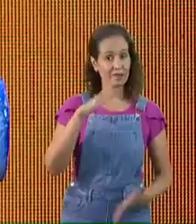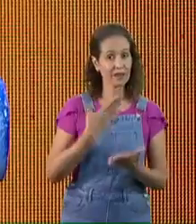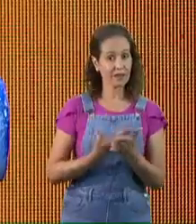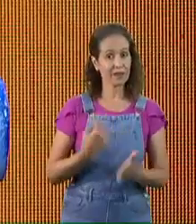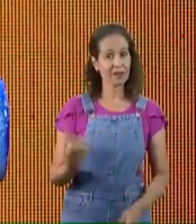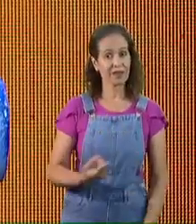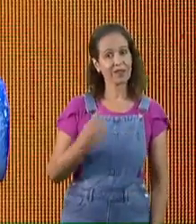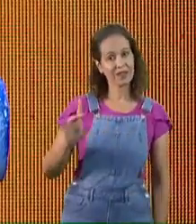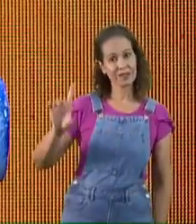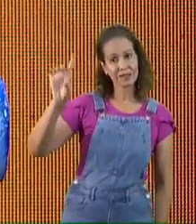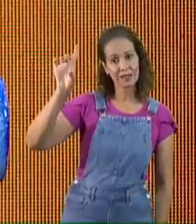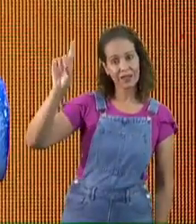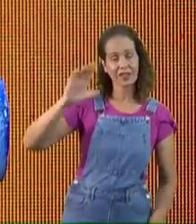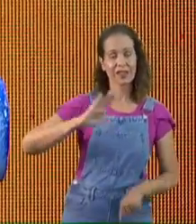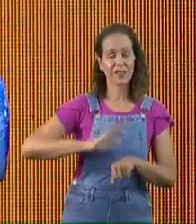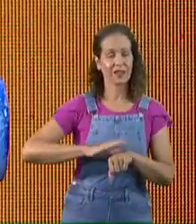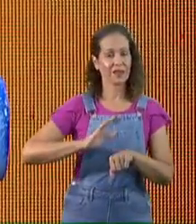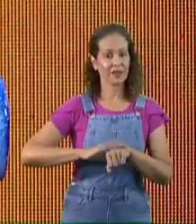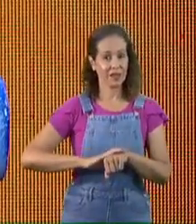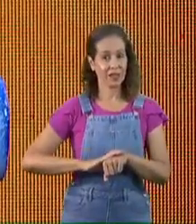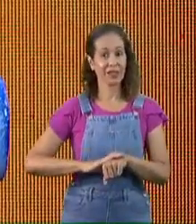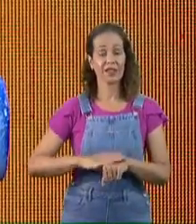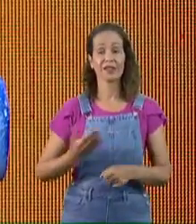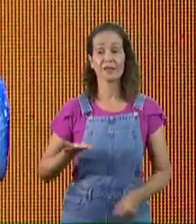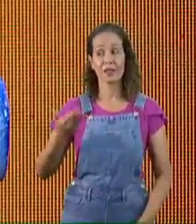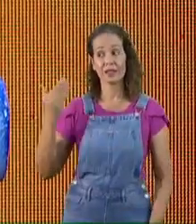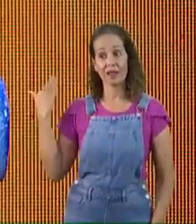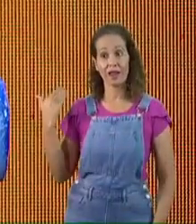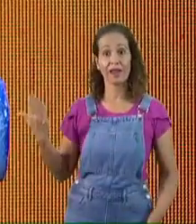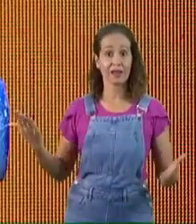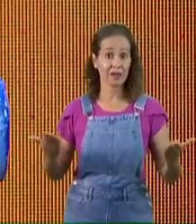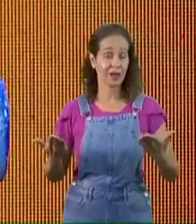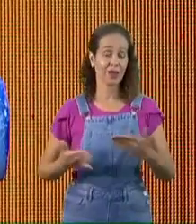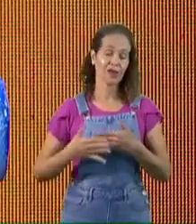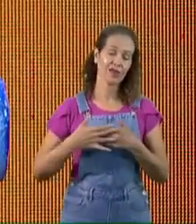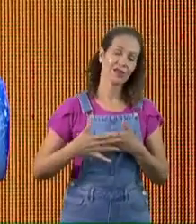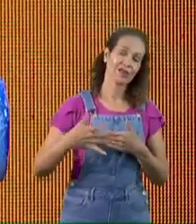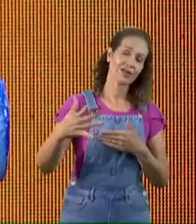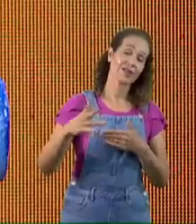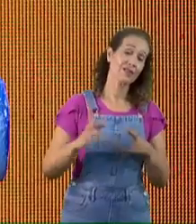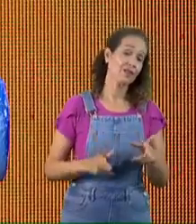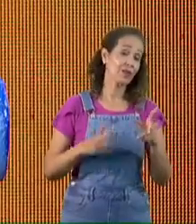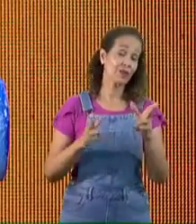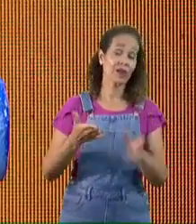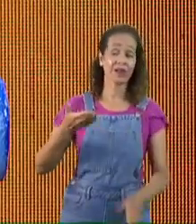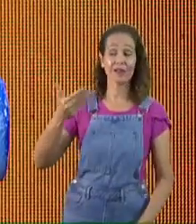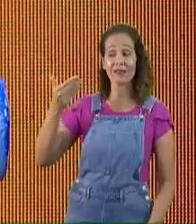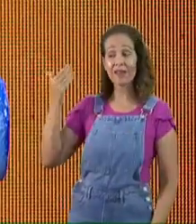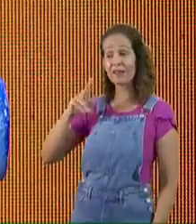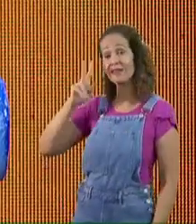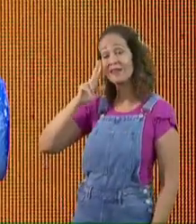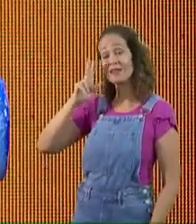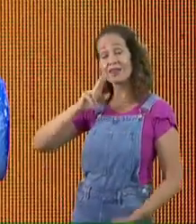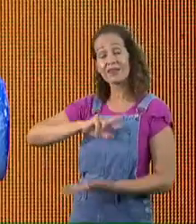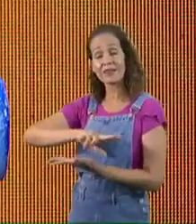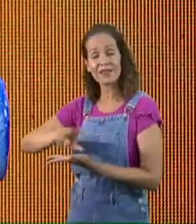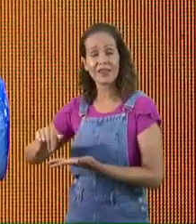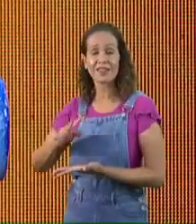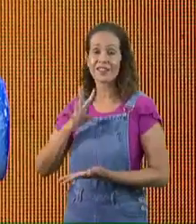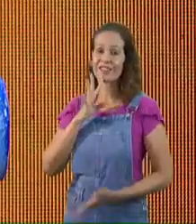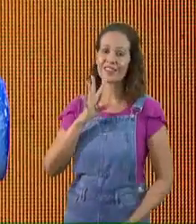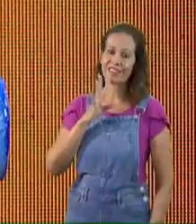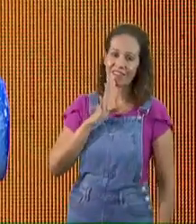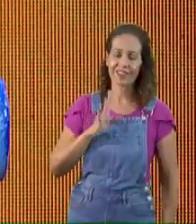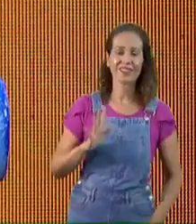Deus, ele fez, ele faz milagres, né? Assim como ele fez lá atrás, tem várias histórias na Bíblia que a gente conhece, o